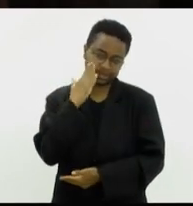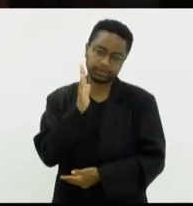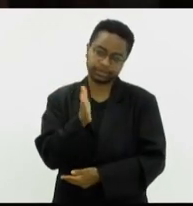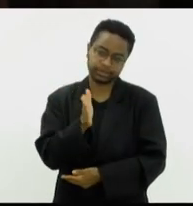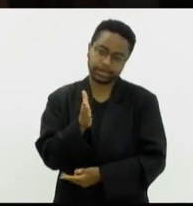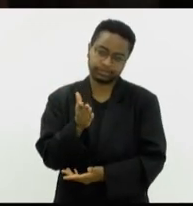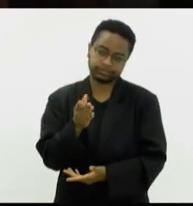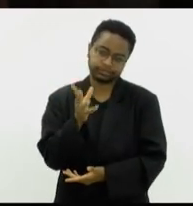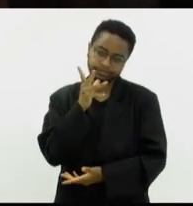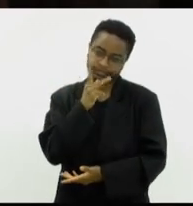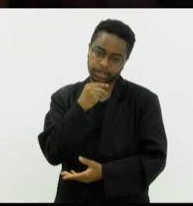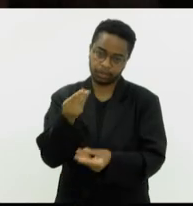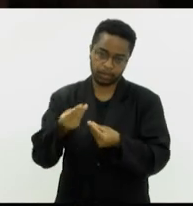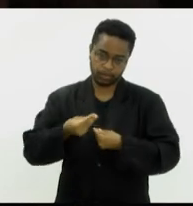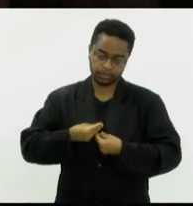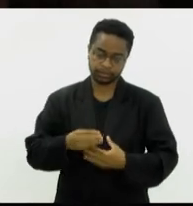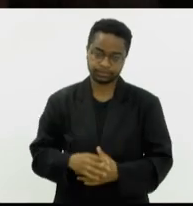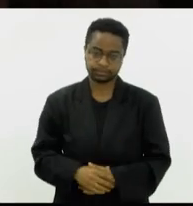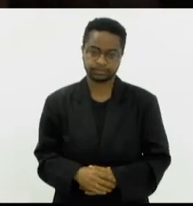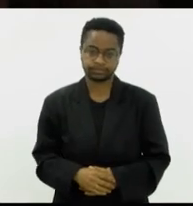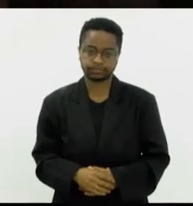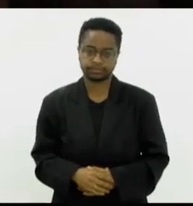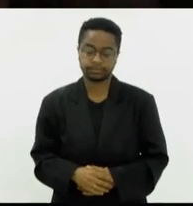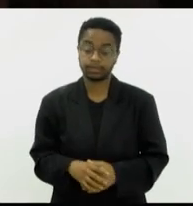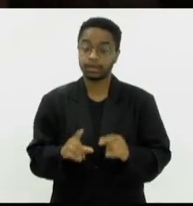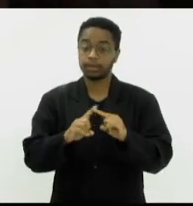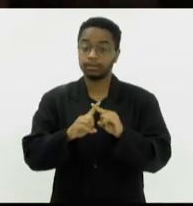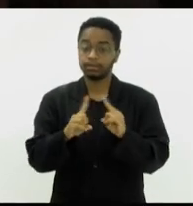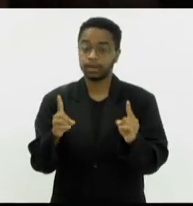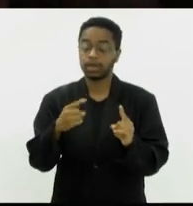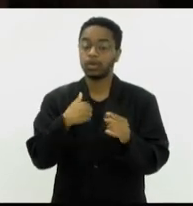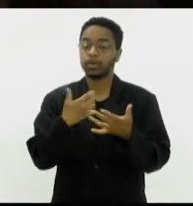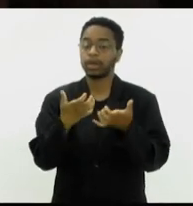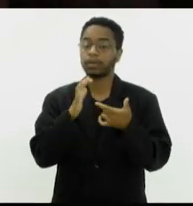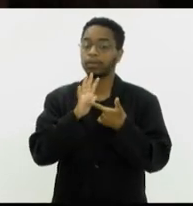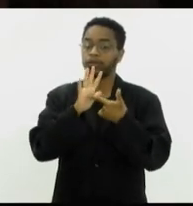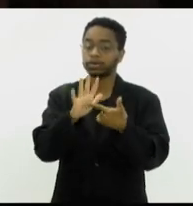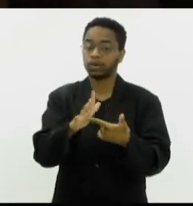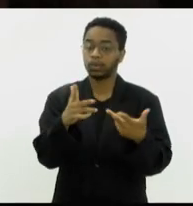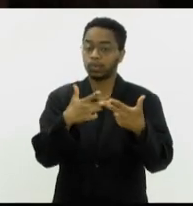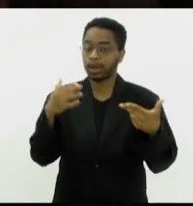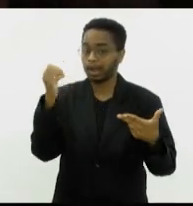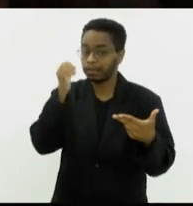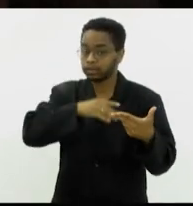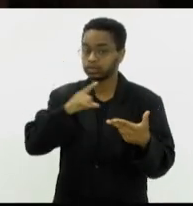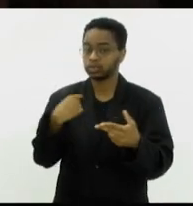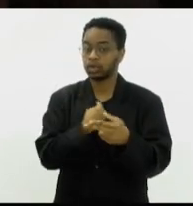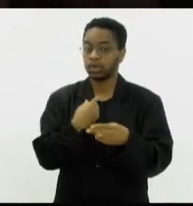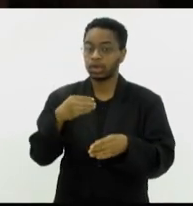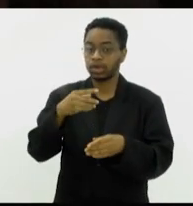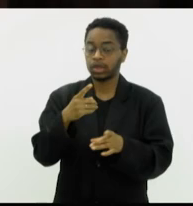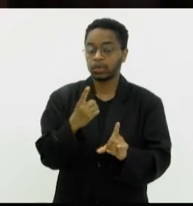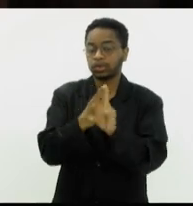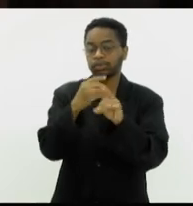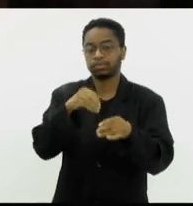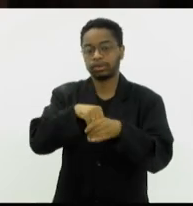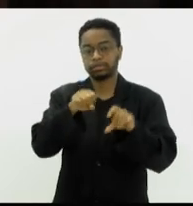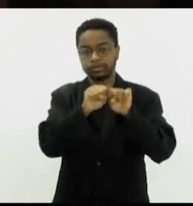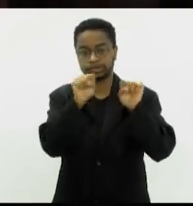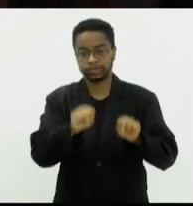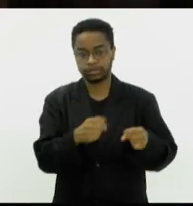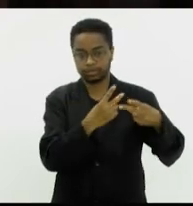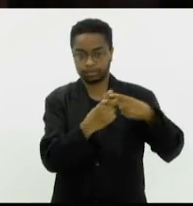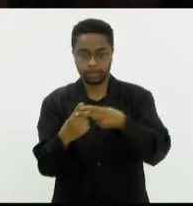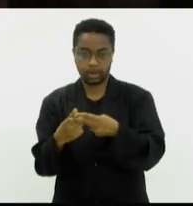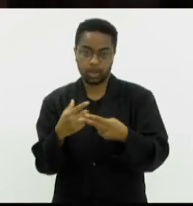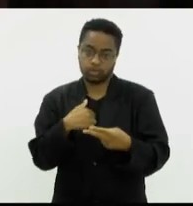Deus quando a gente vai receber os ofícios Tá mas eu venho aqui trazer uma realidade absurda encontrada no sistema prisional eu não posso falar de todos porque muitos também